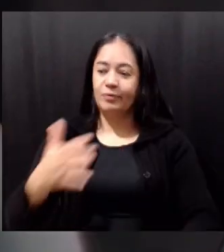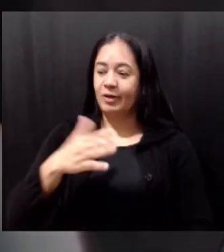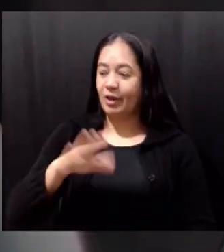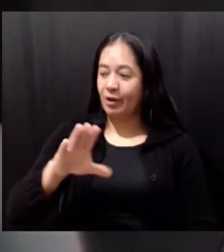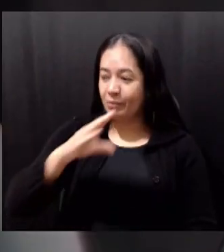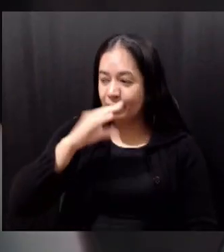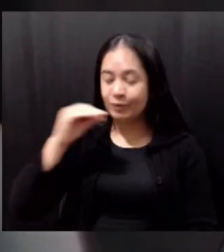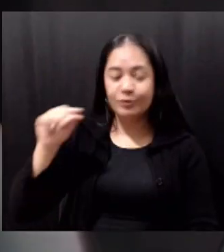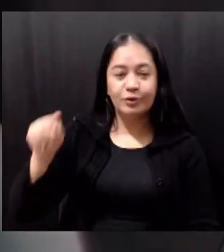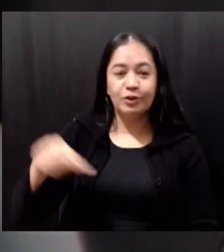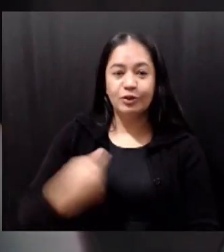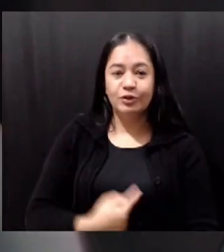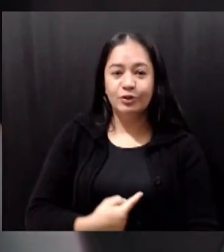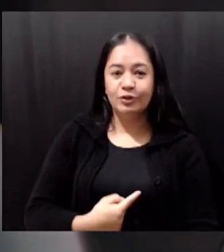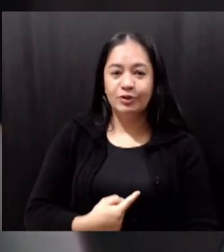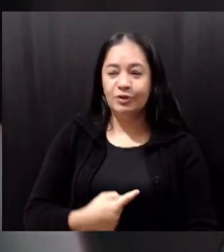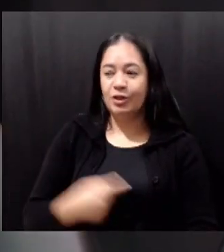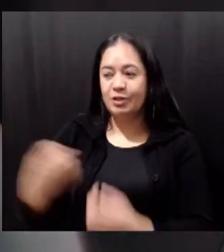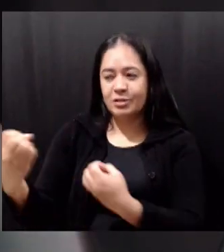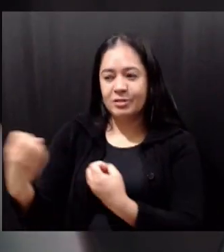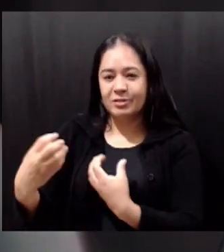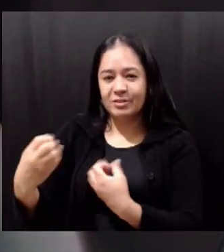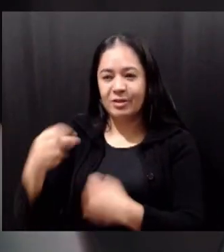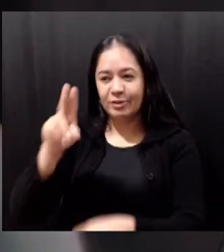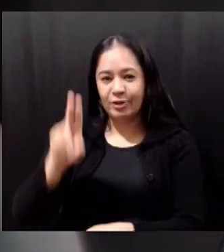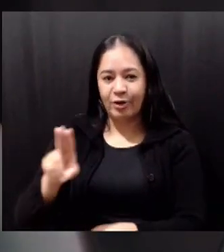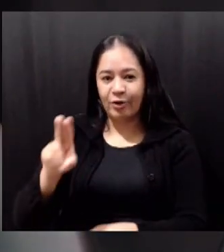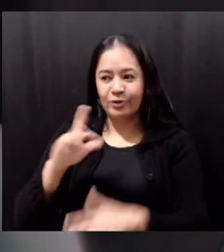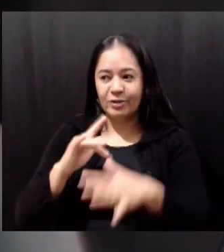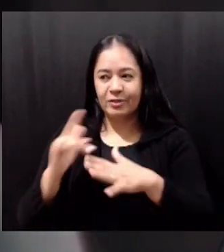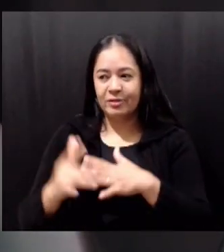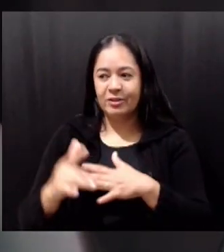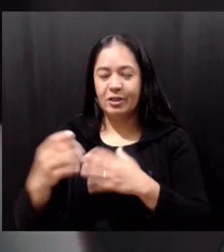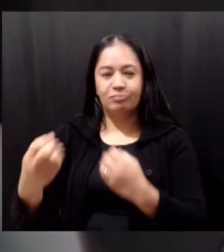fomos ensinados a usar as redes sociais,